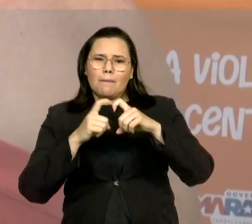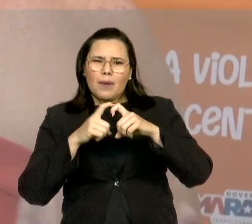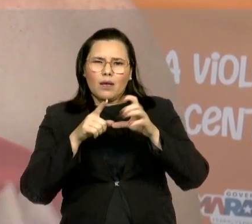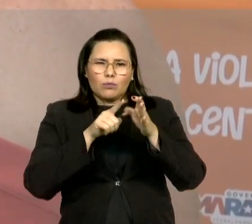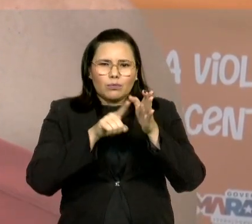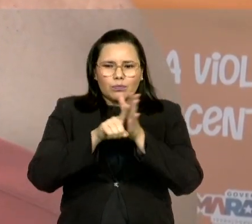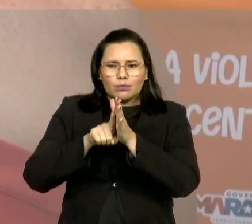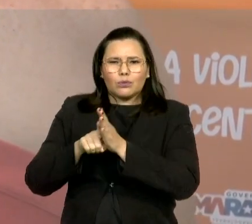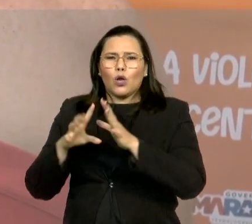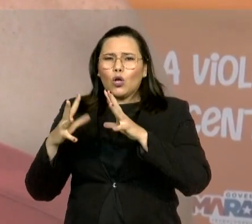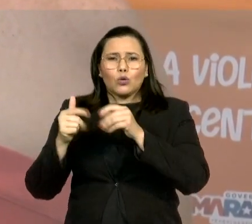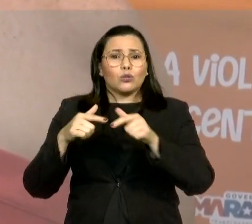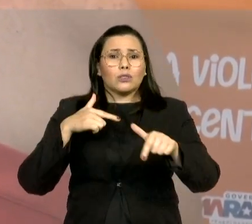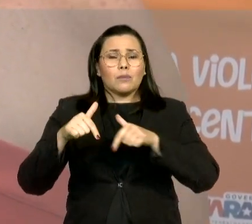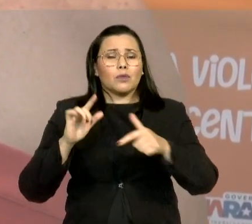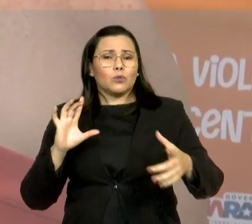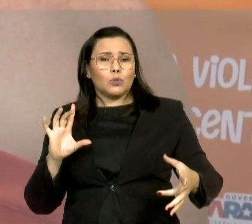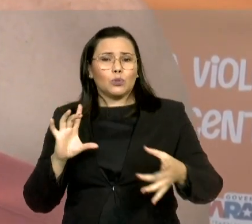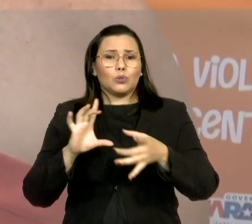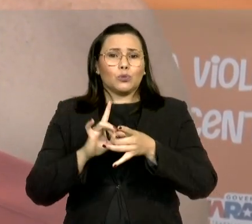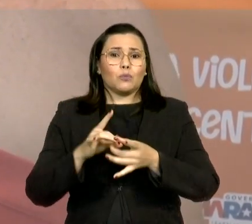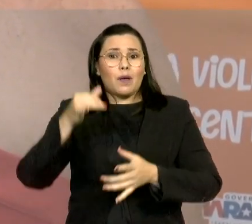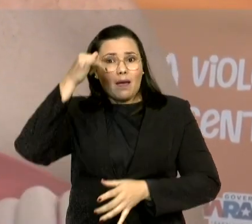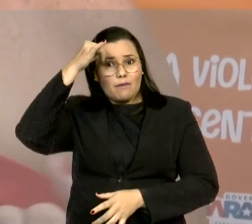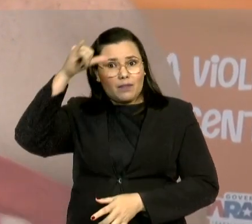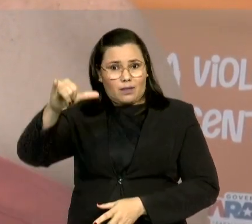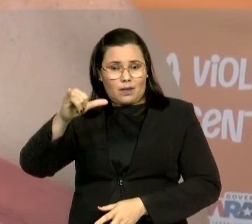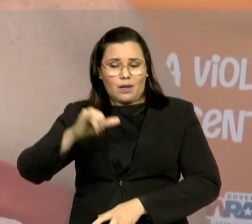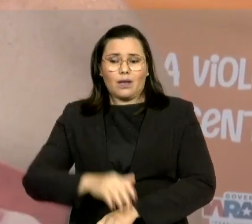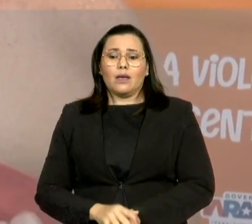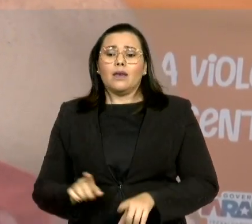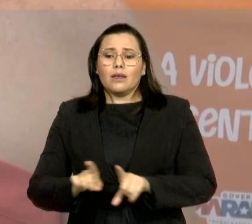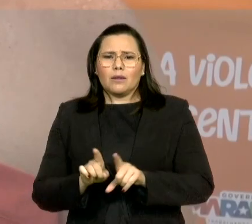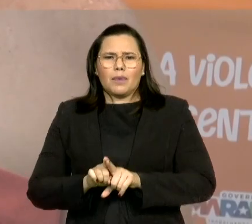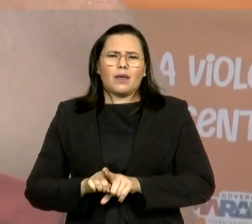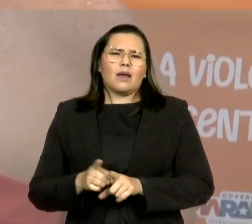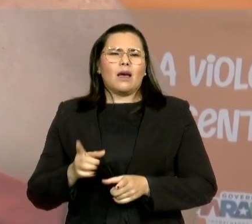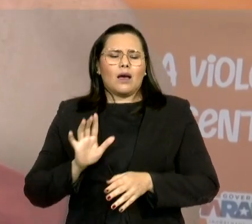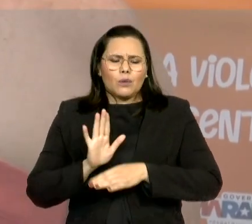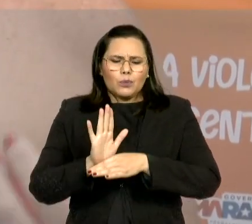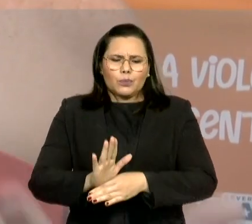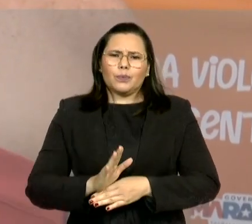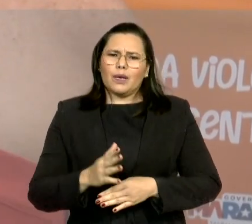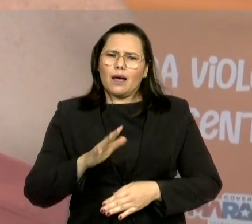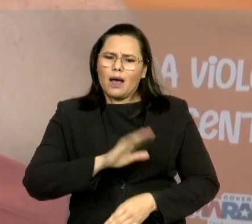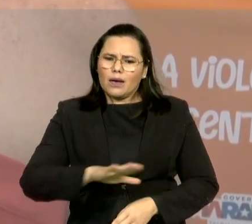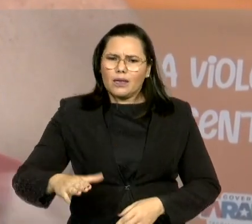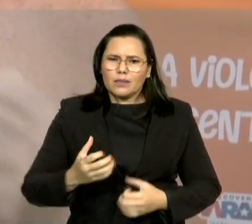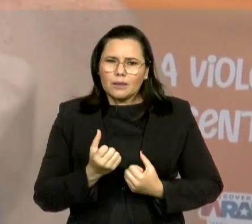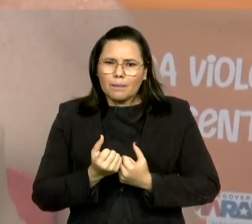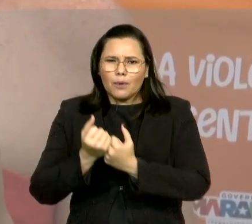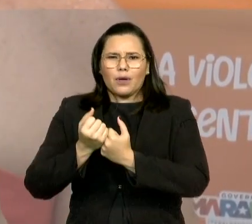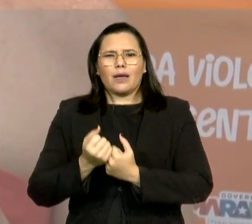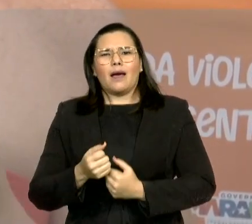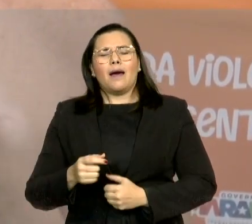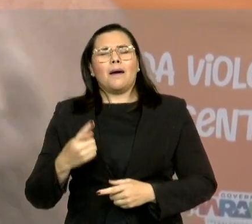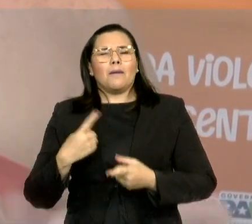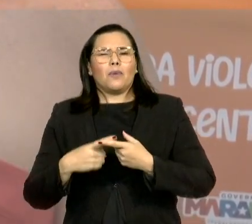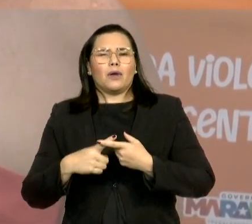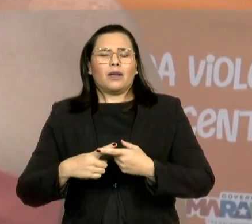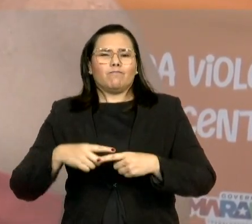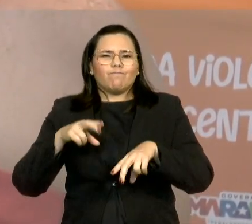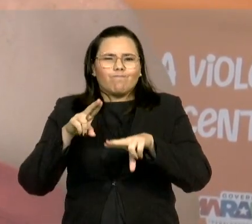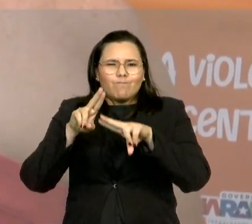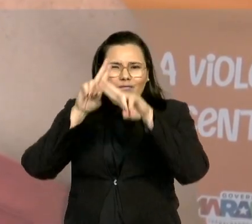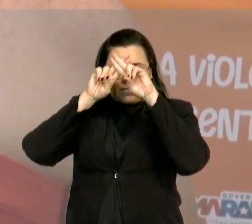conjunta, evitando essa revitimização e tentando tirar daquela criança esse abuso que muitas das vezes ela bloqueia,